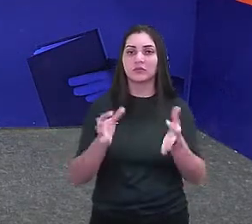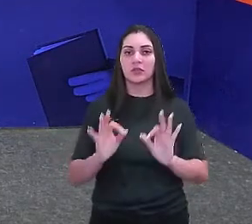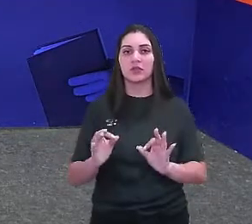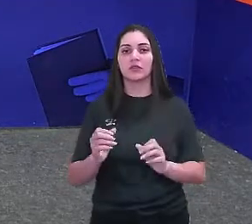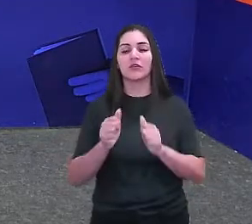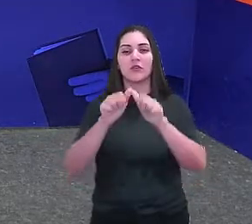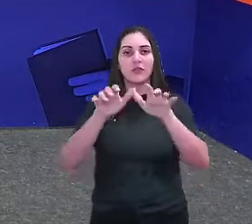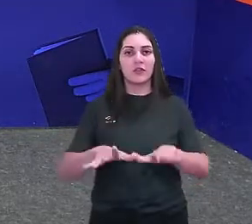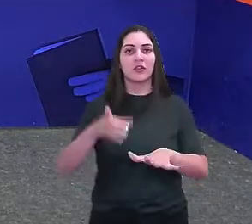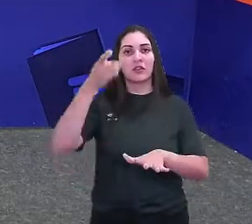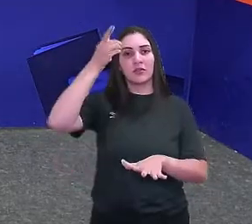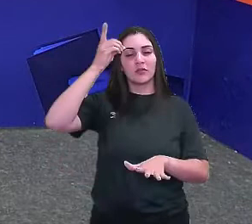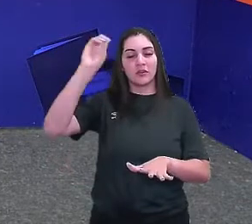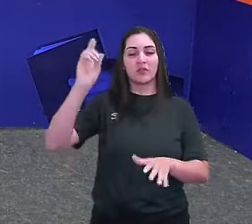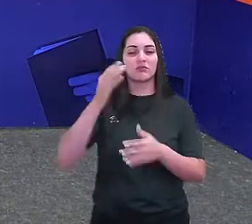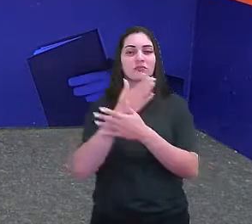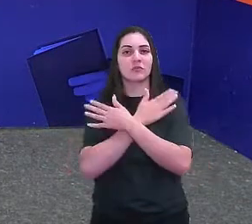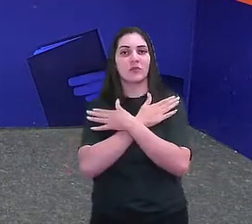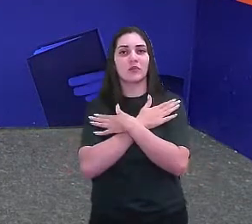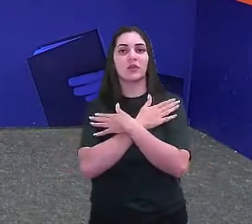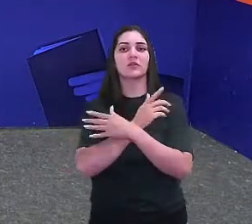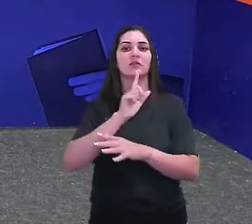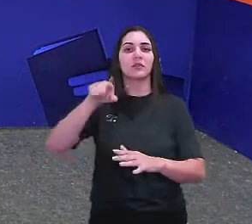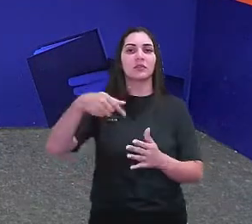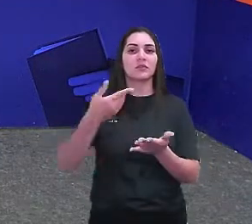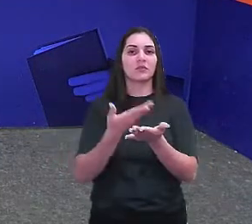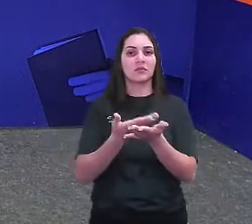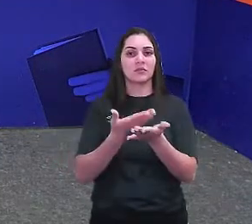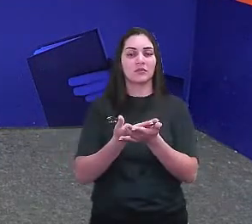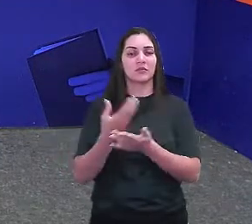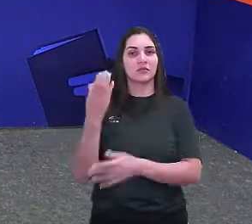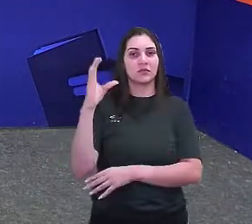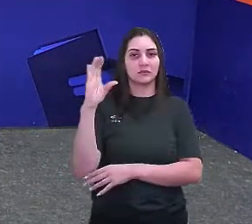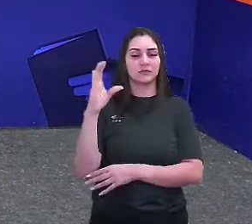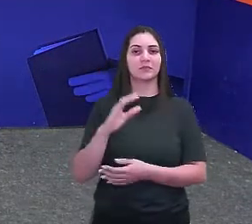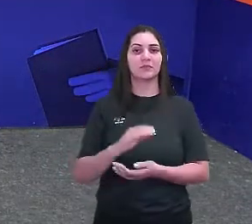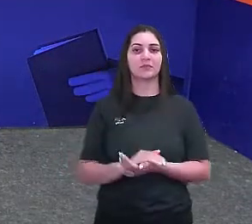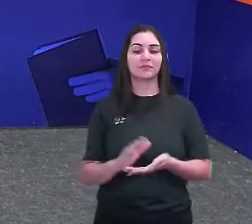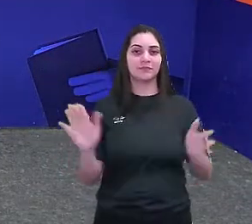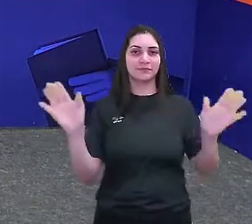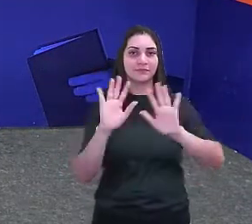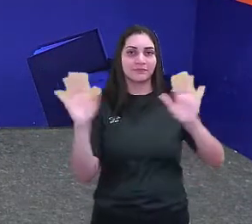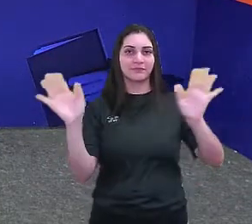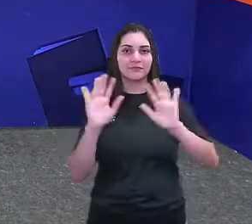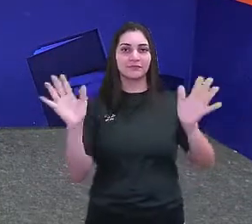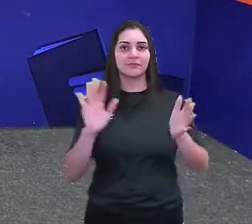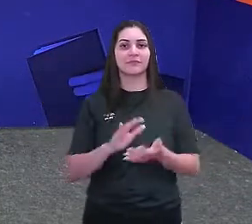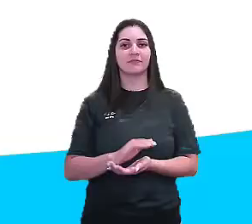Fiquem com Deus, um forte abraço e até a nossa próxima aula de Ciências da Natureza. Tchau, tchau.